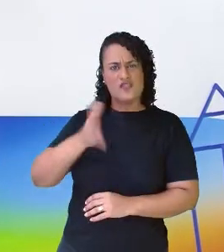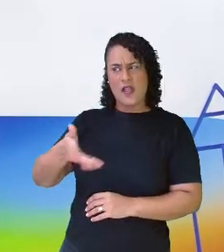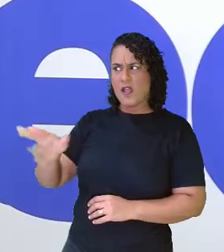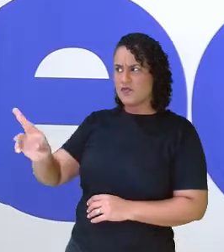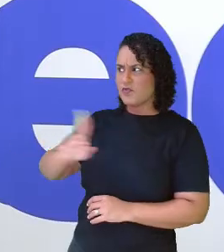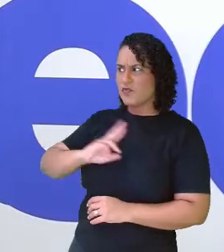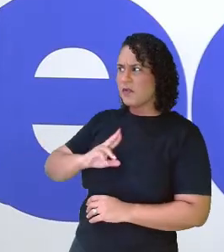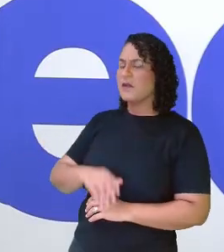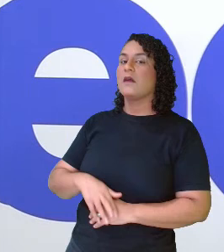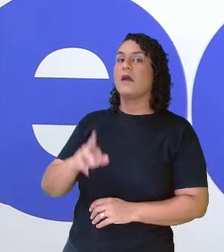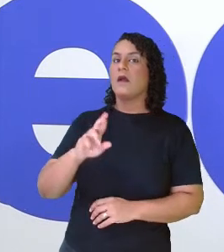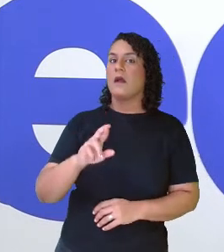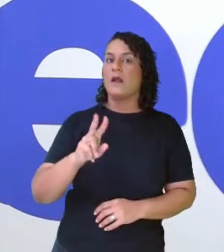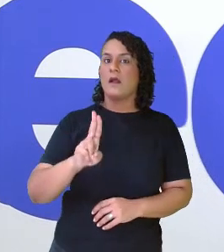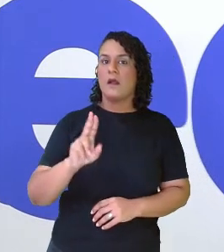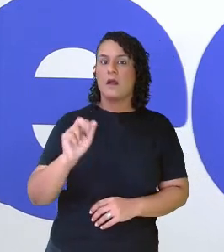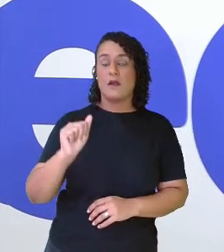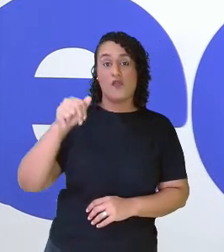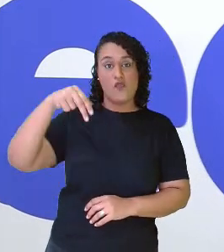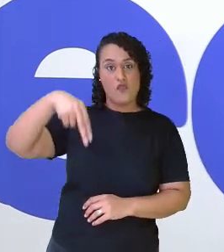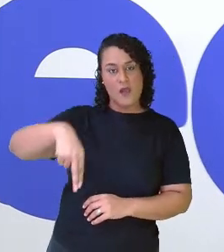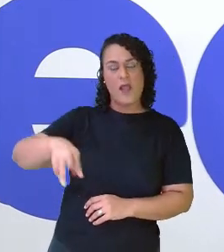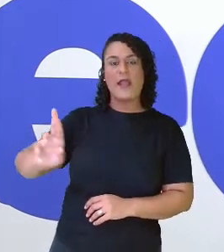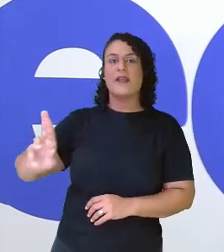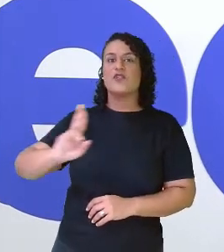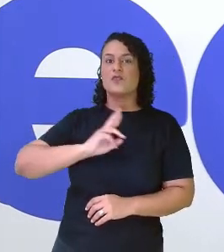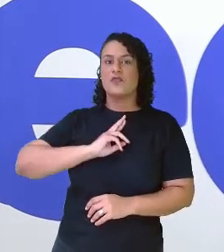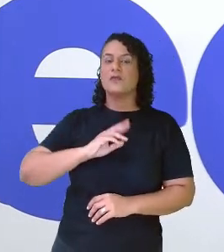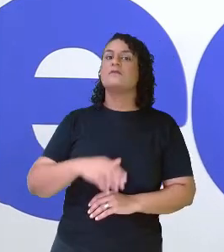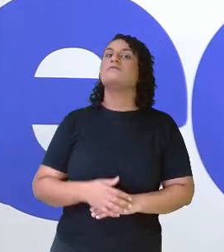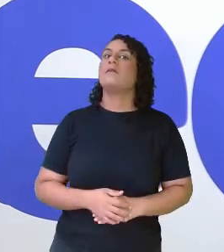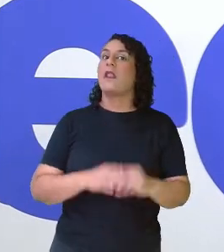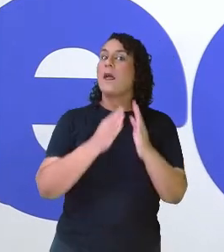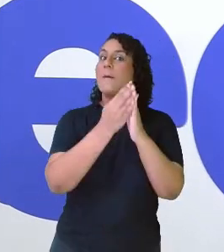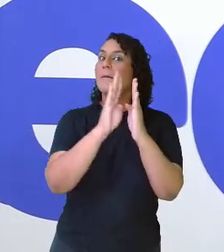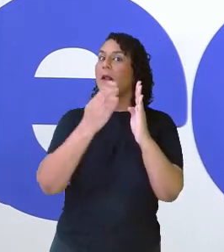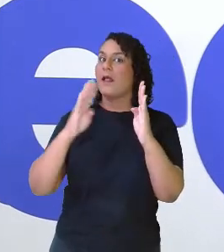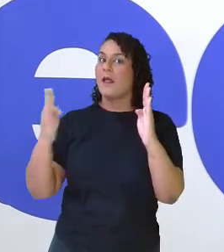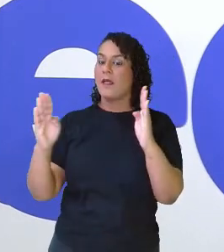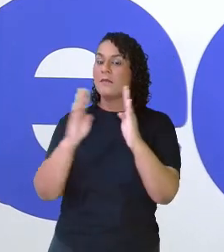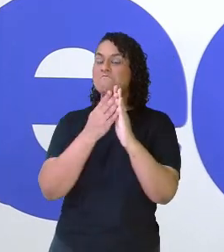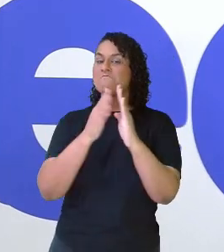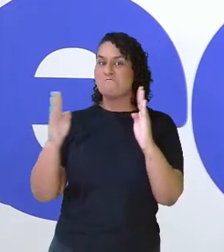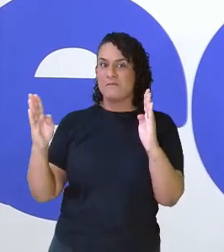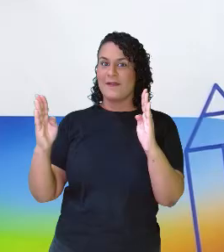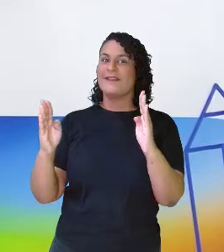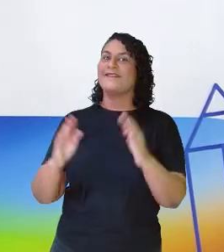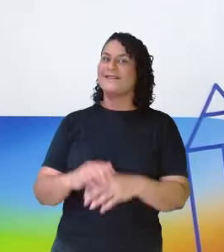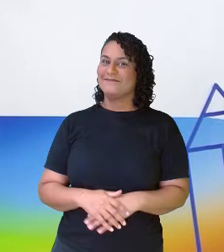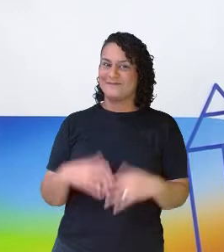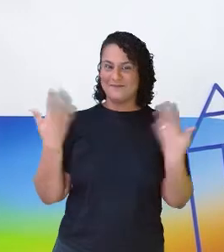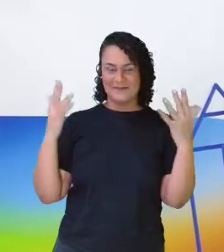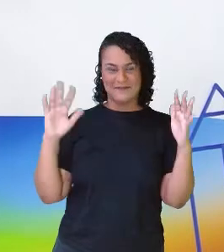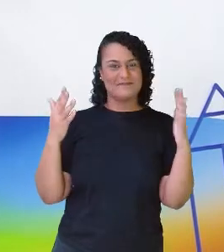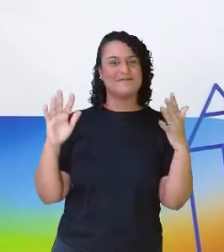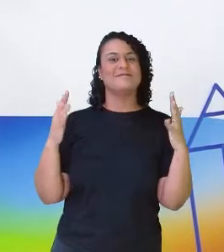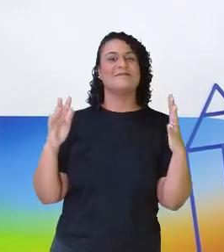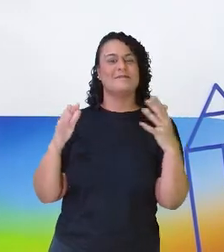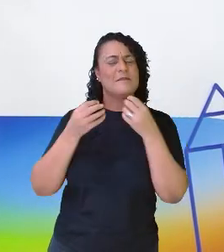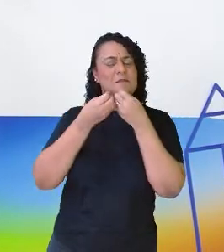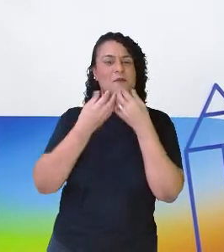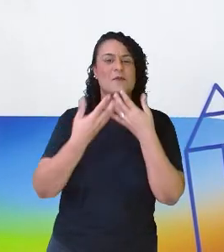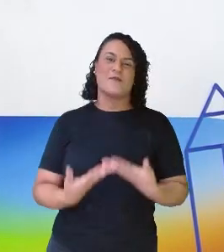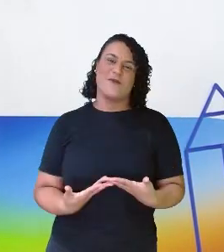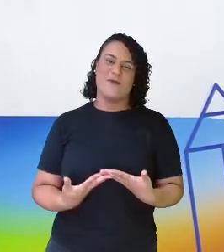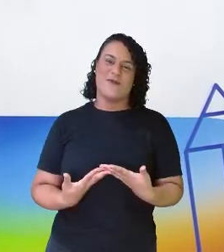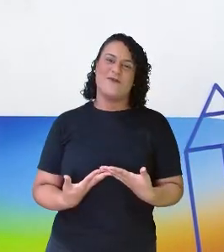Agora sim, ó, o Juan, viu, chegou aqui dizendo que era uma biblioteca. Muito bem, Juan, isso mesmo, é uma biblioteca. Olha